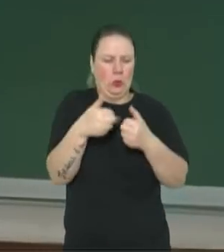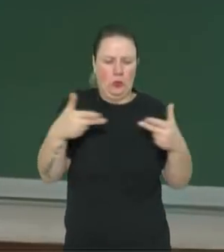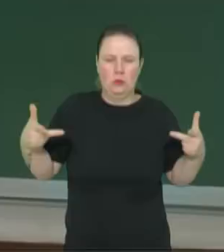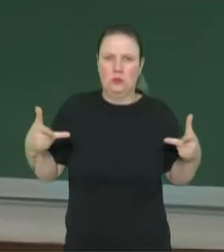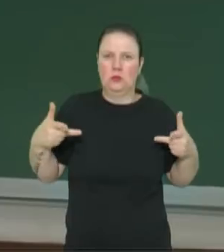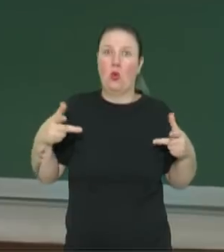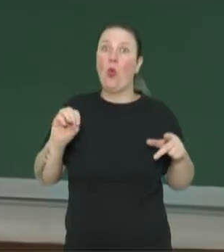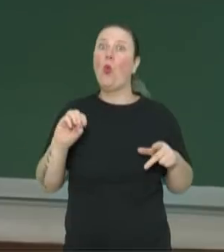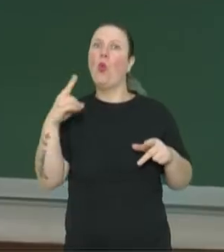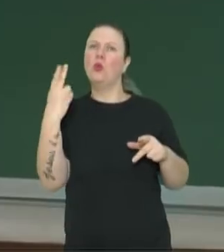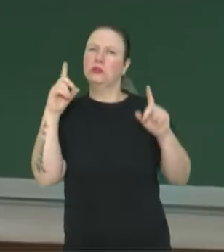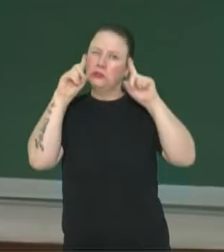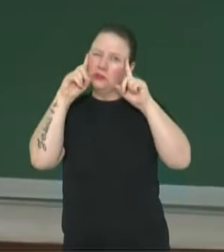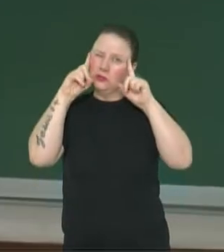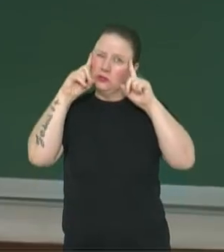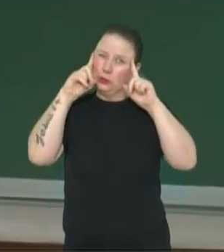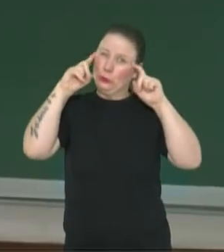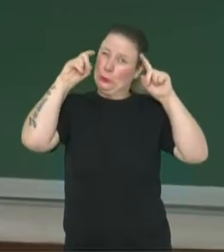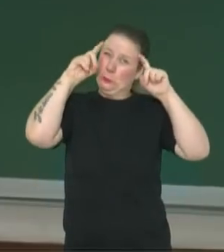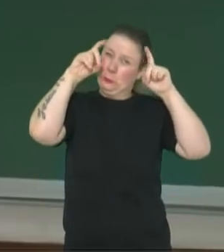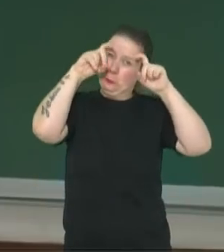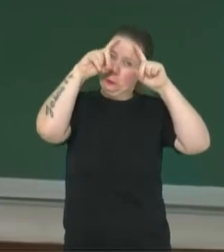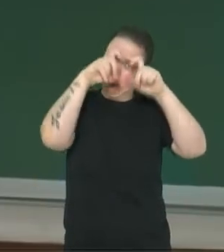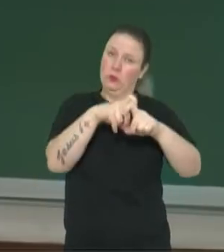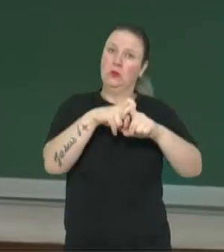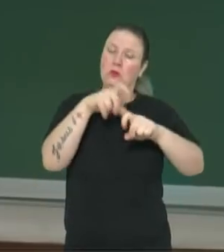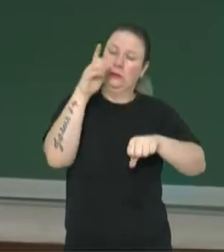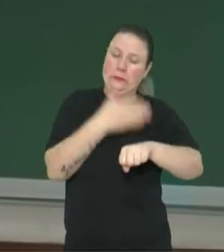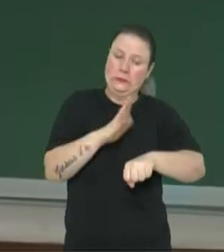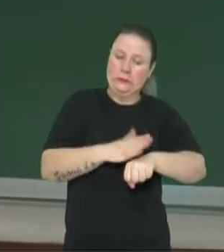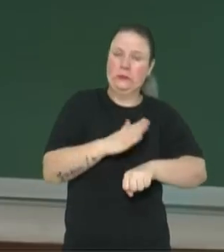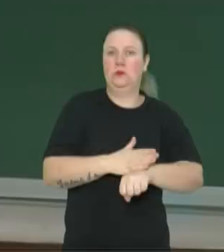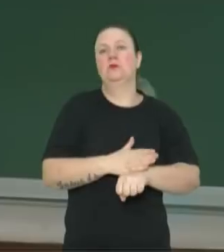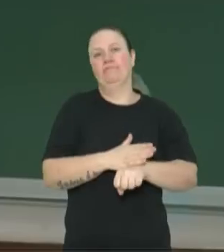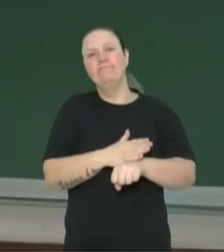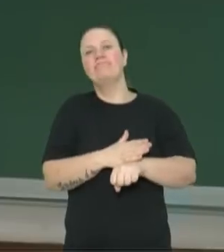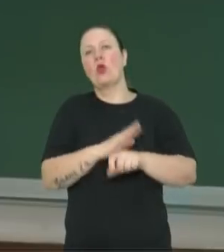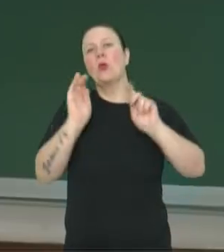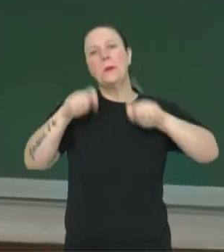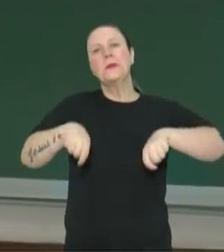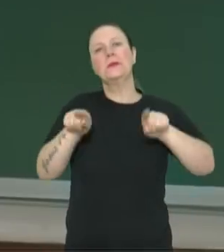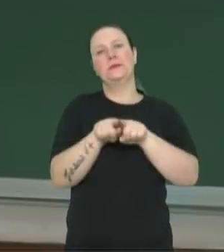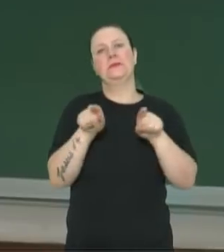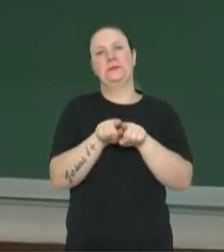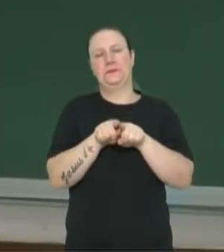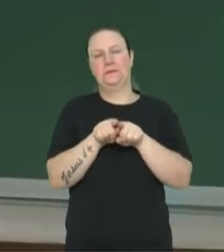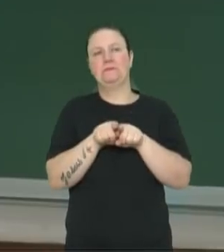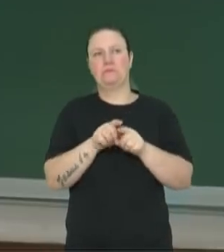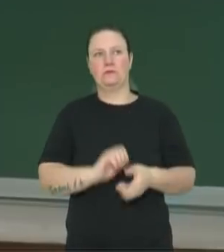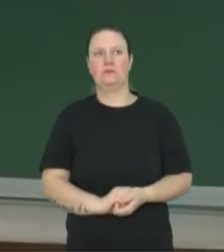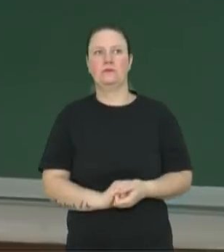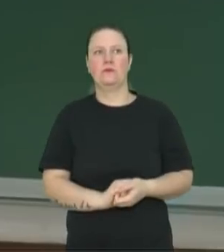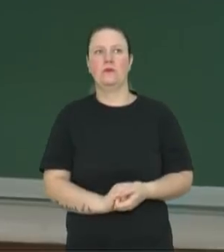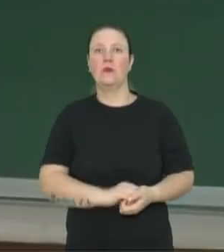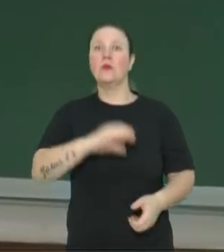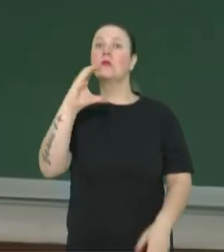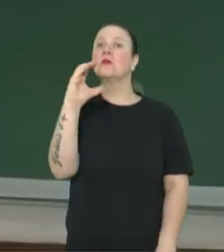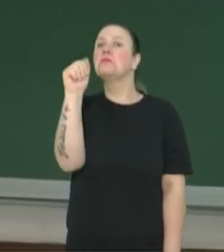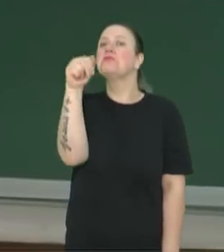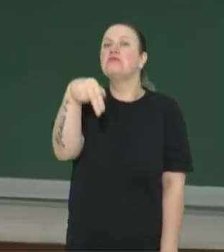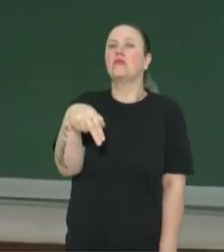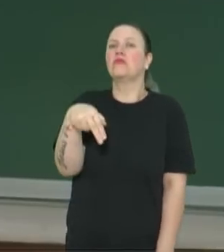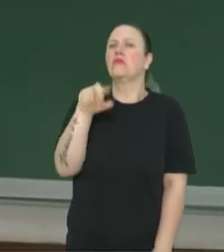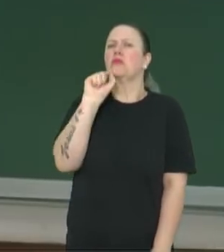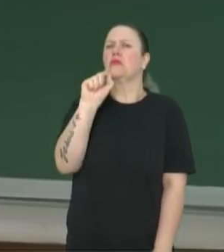muito difícil. Essa atividade é muito difícil de fazer. This homework is hard. E can?